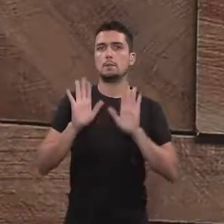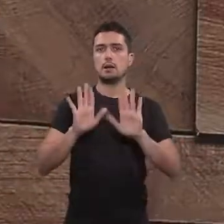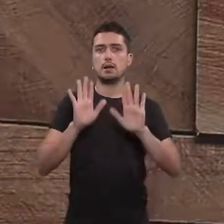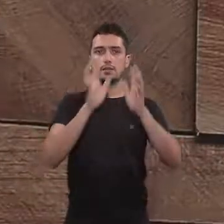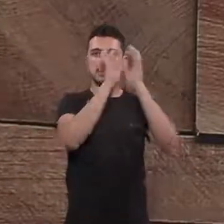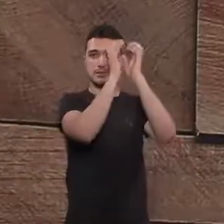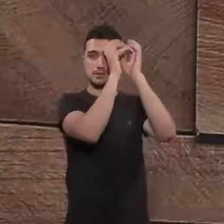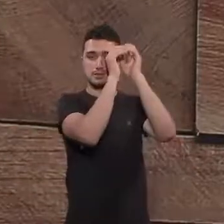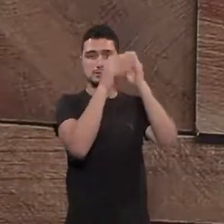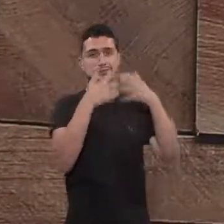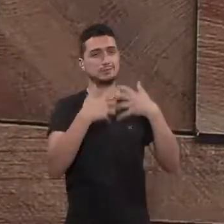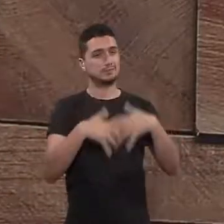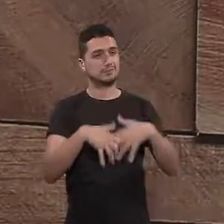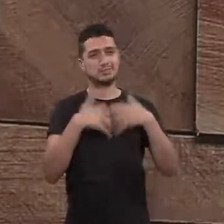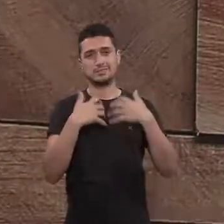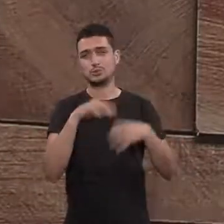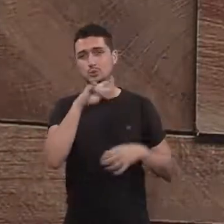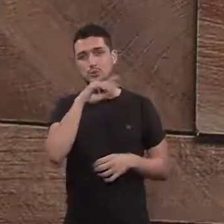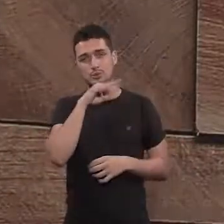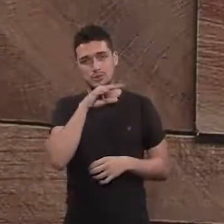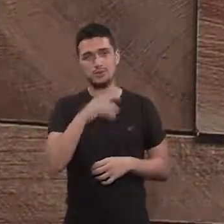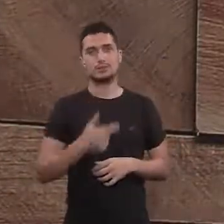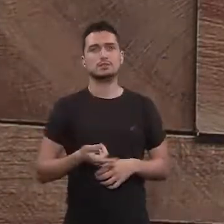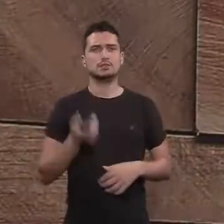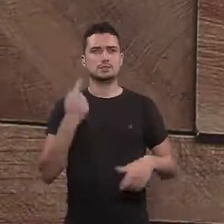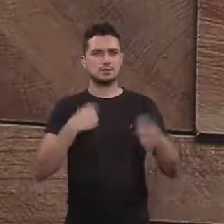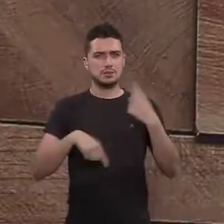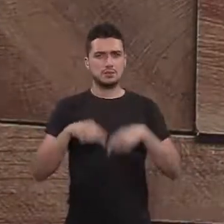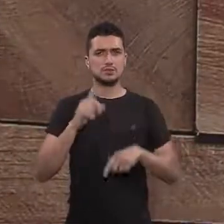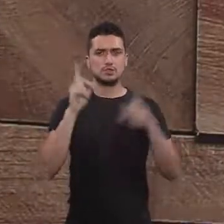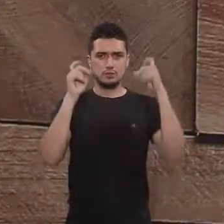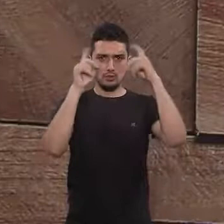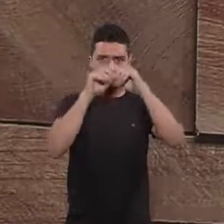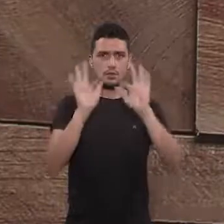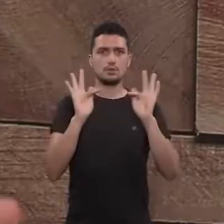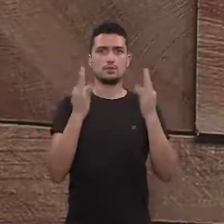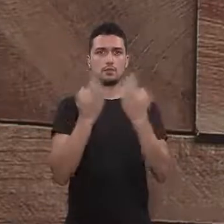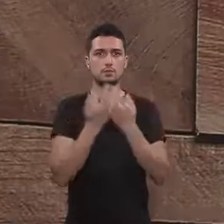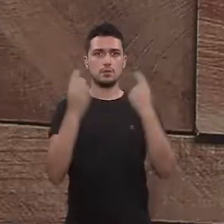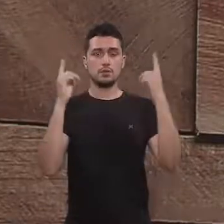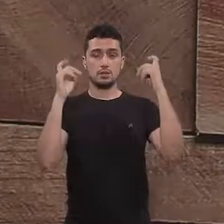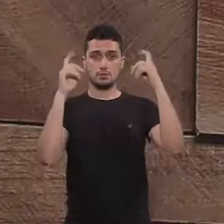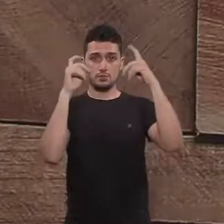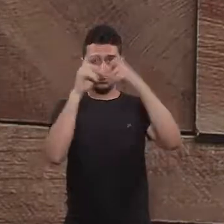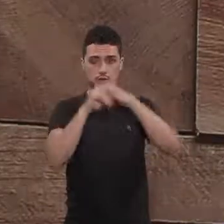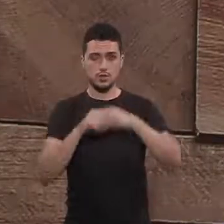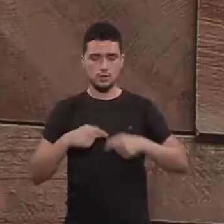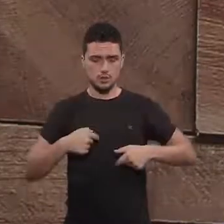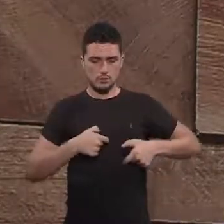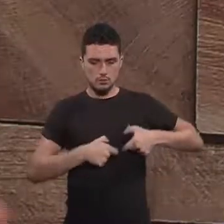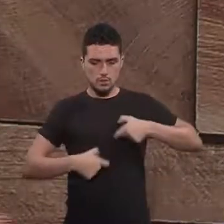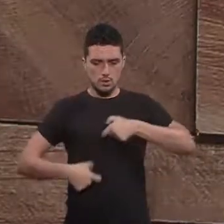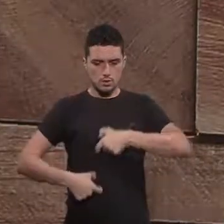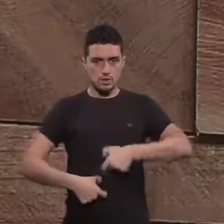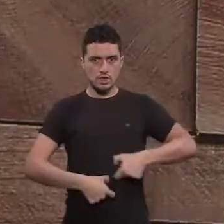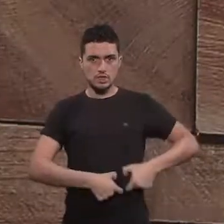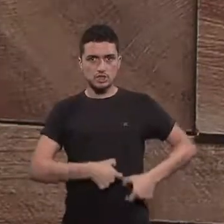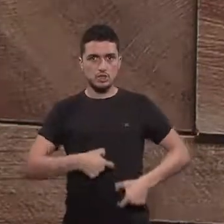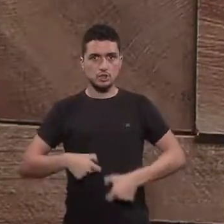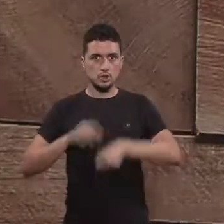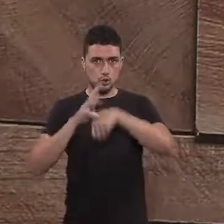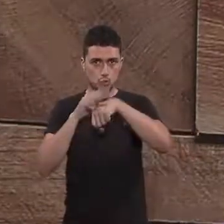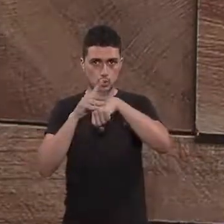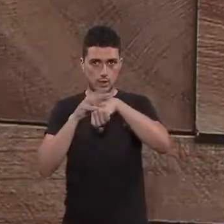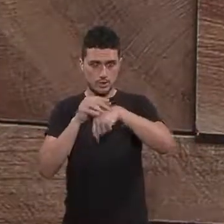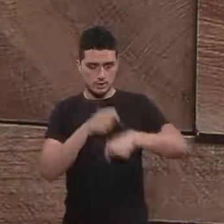destrambelhada, dificuldade com família, dificuldade com filho, tinha uma doença inflamatória abdominal chamada doença de Crohn, que se caracteriza por uma irritação, processo